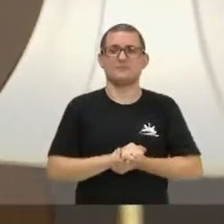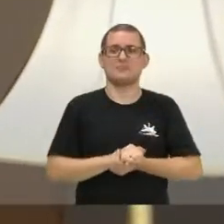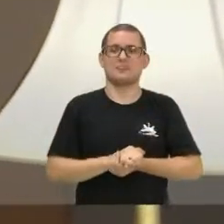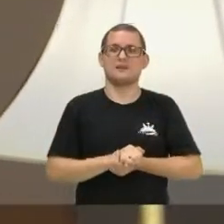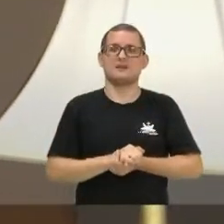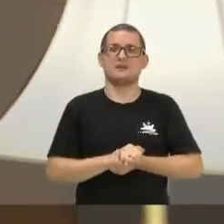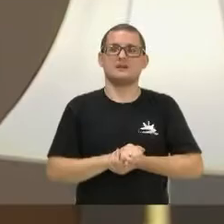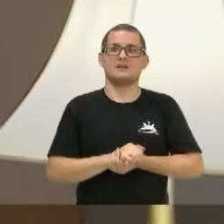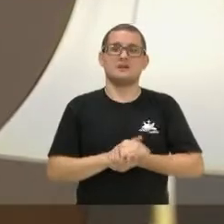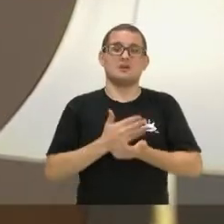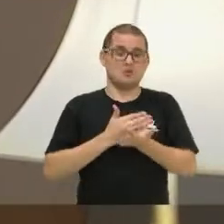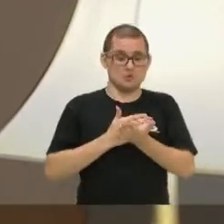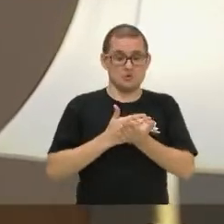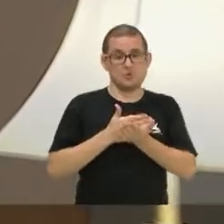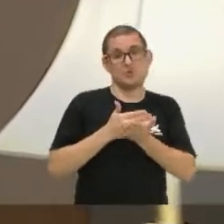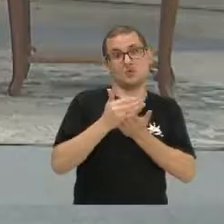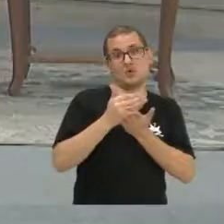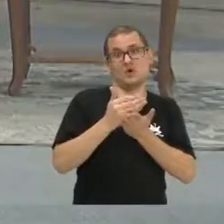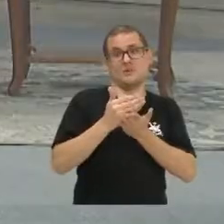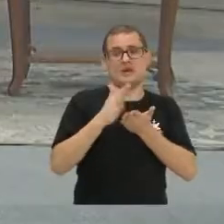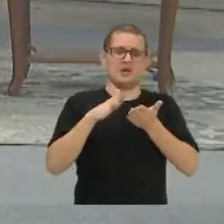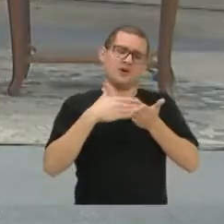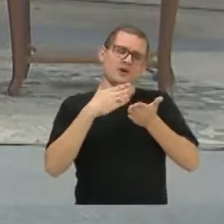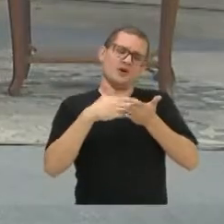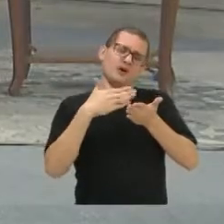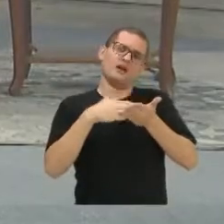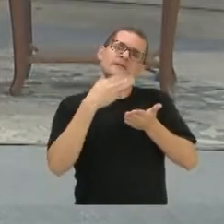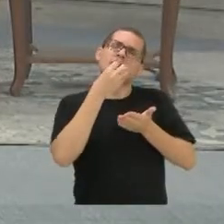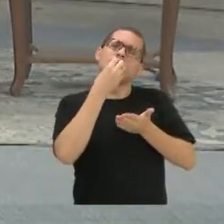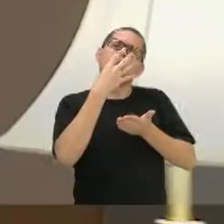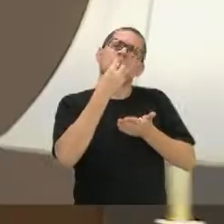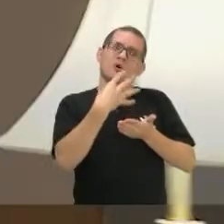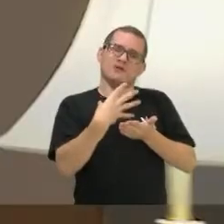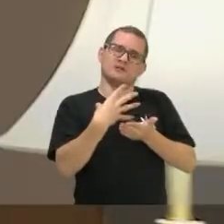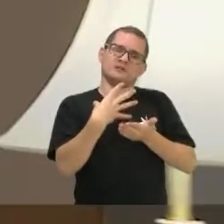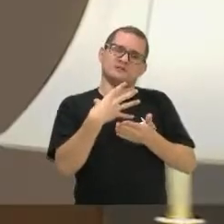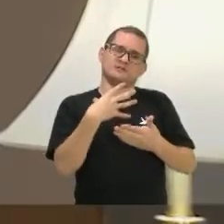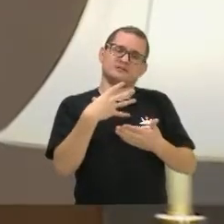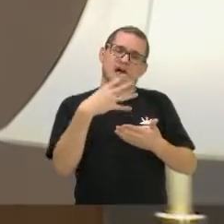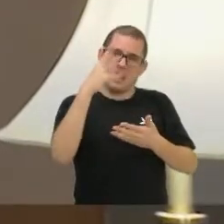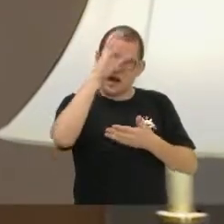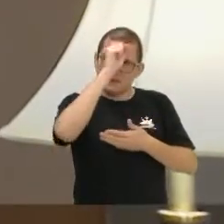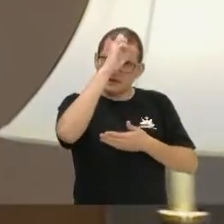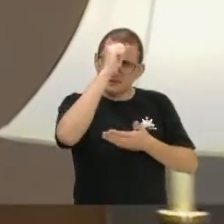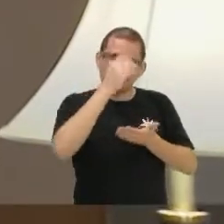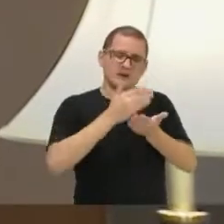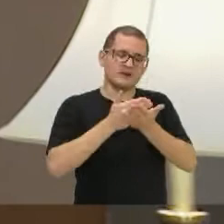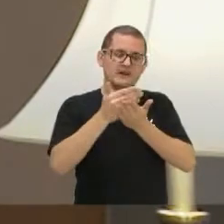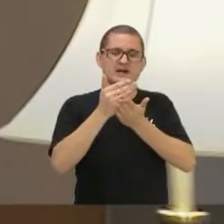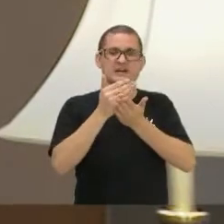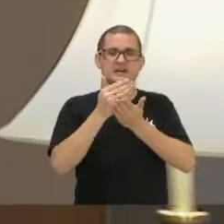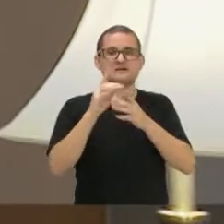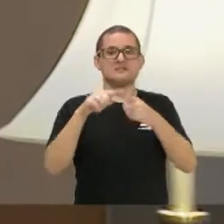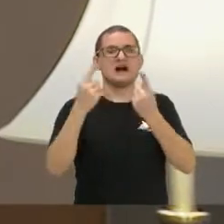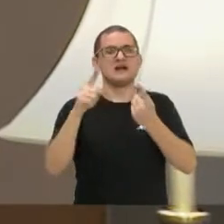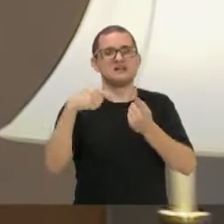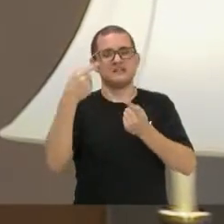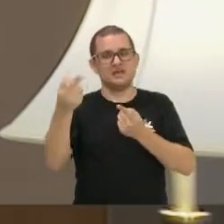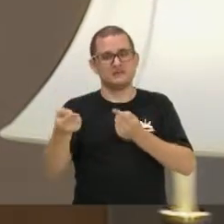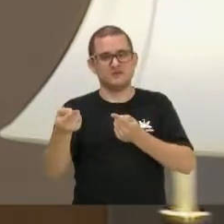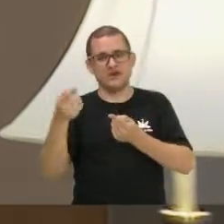era muito doce o livro como mel é mas depois de ingerido